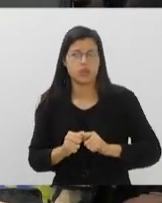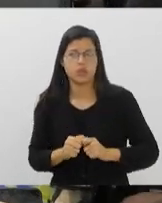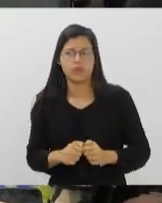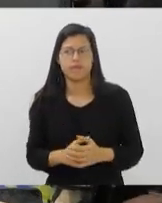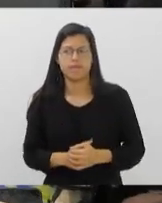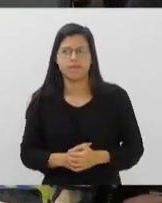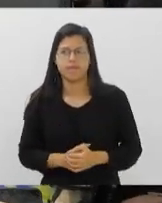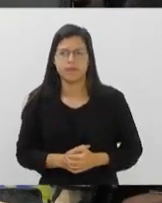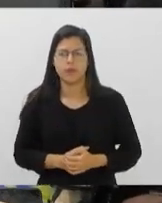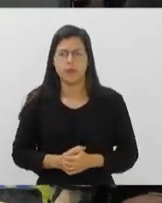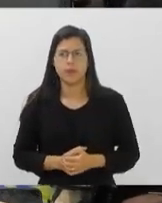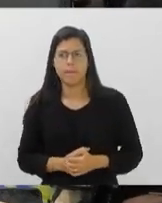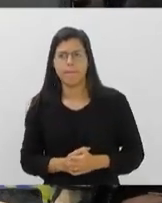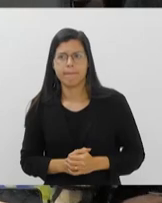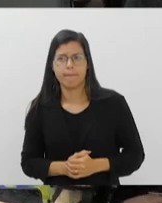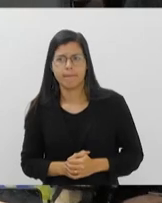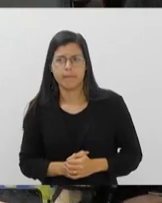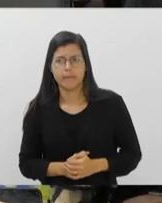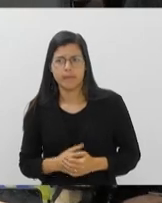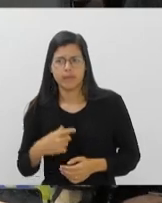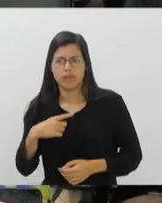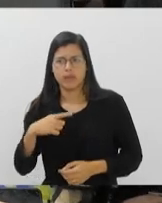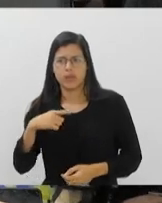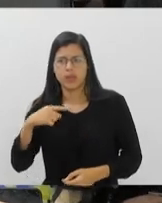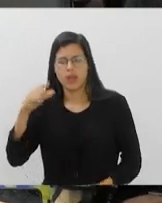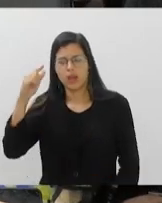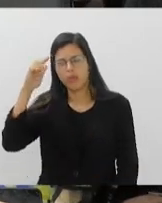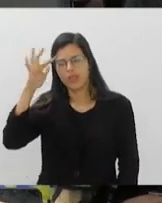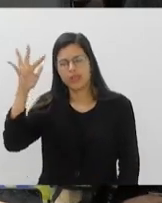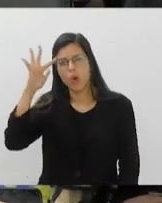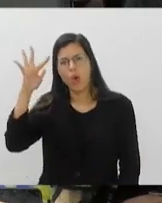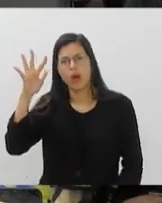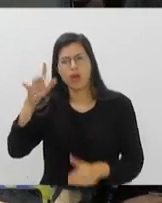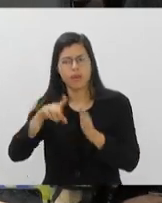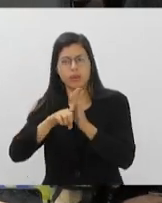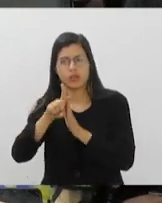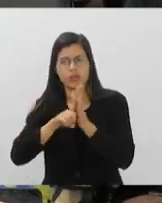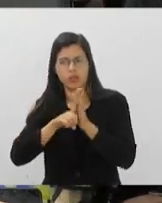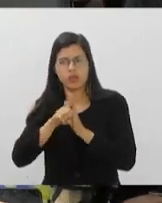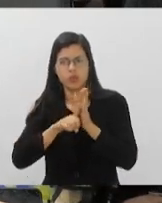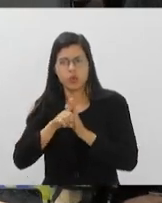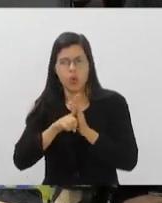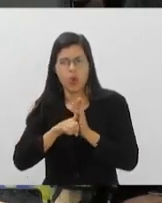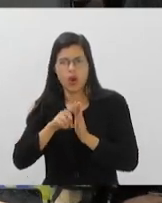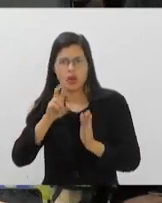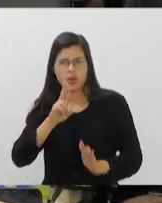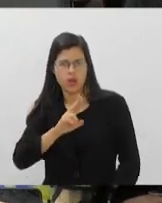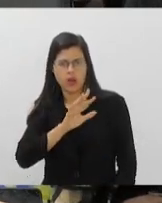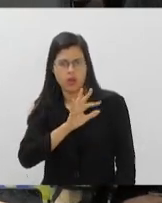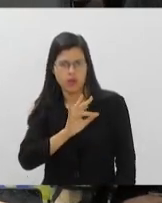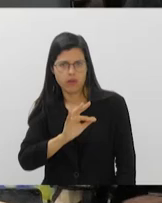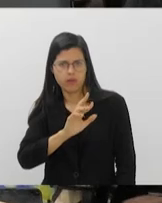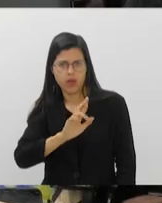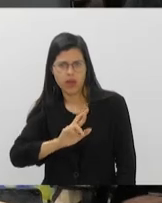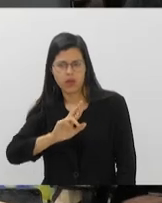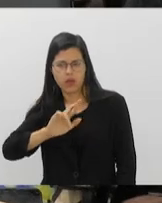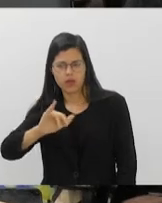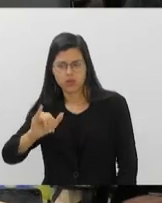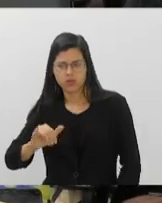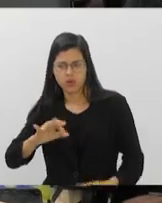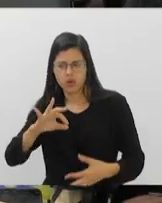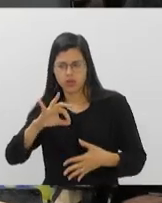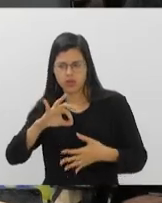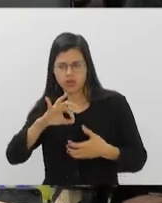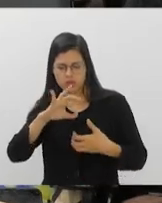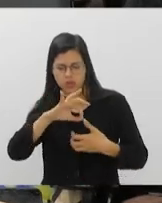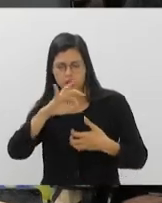muito tem tem uma teórica uma pesquisadora eu acho que da Rural que ela tem um um capítulo no livro guia